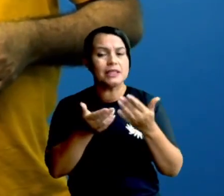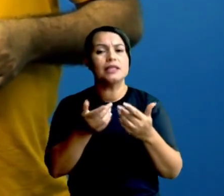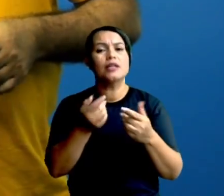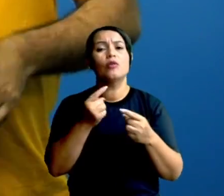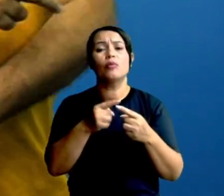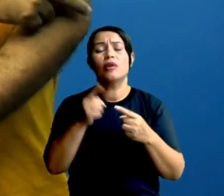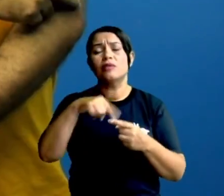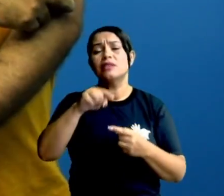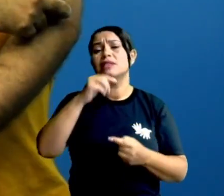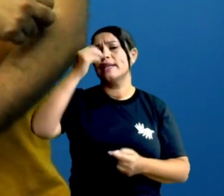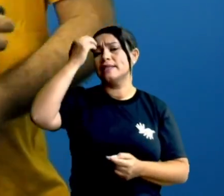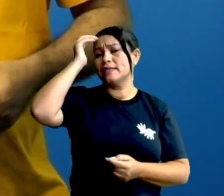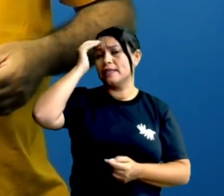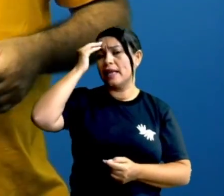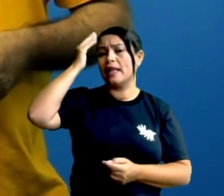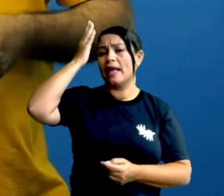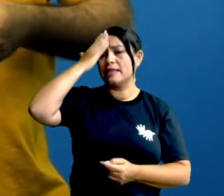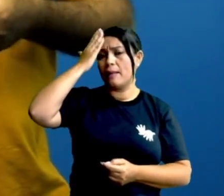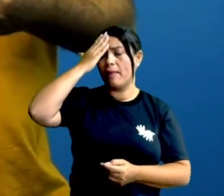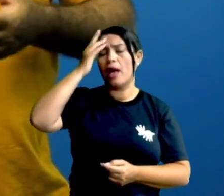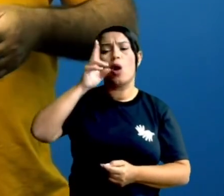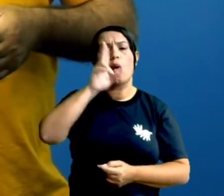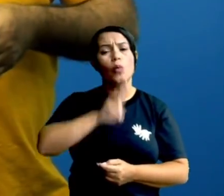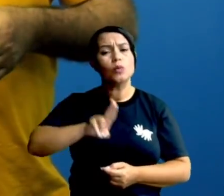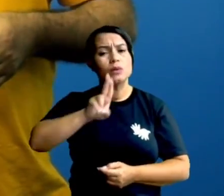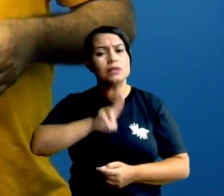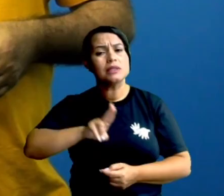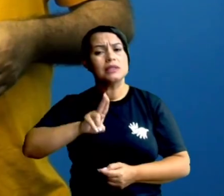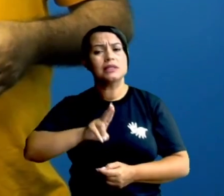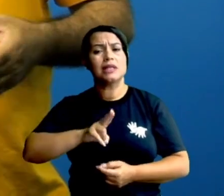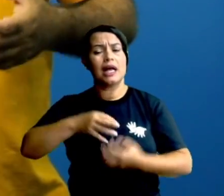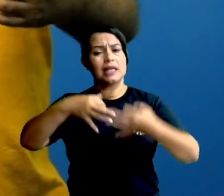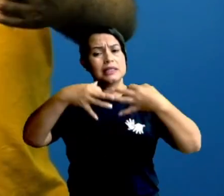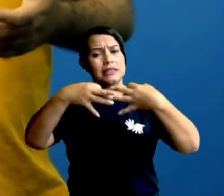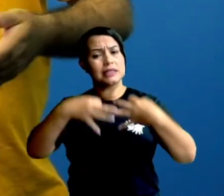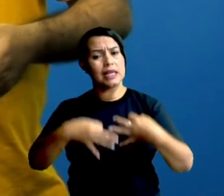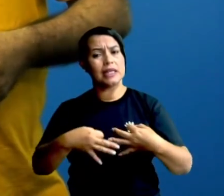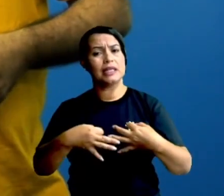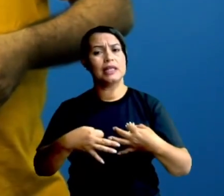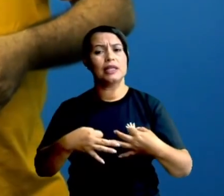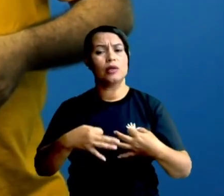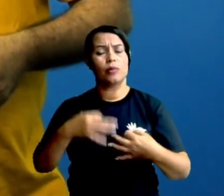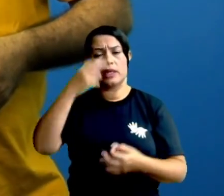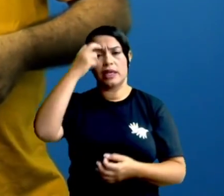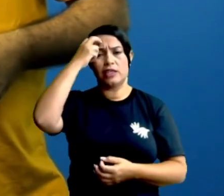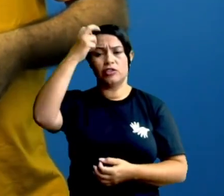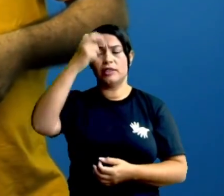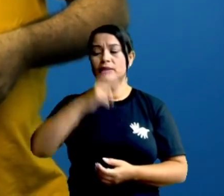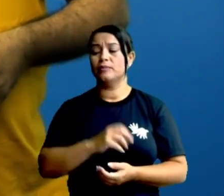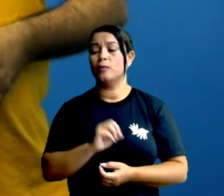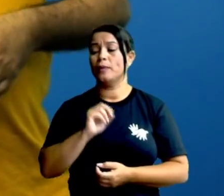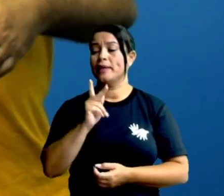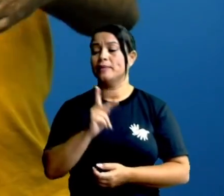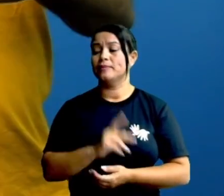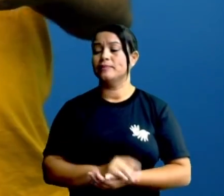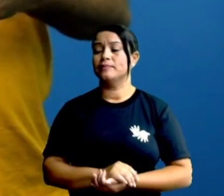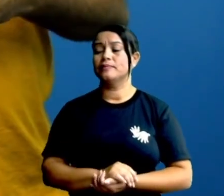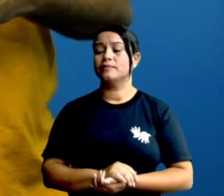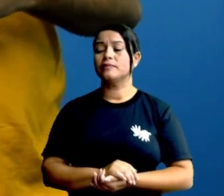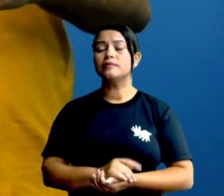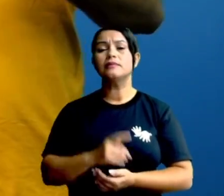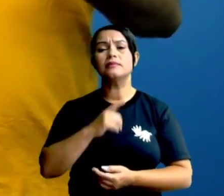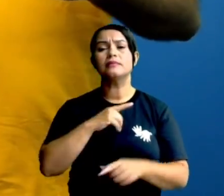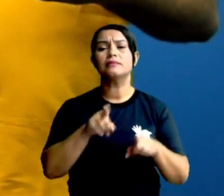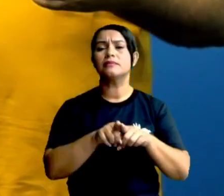né, usá-lo, né, de maneira adequada, fazer um uso racional e inteligente. Ok? Então